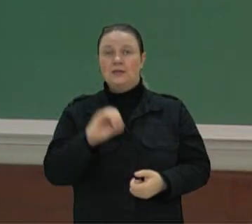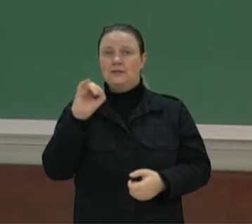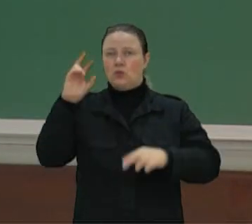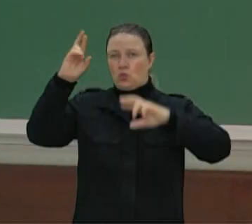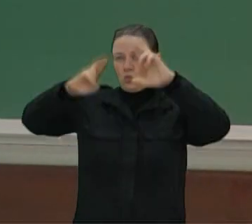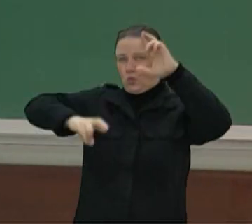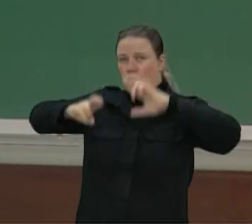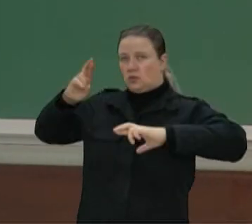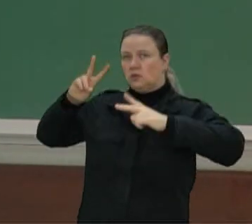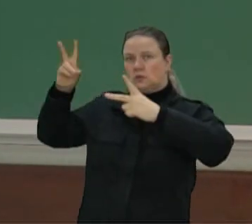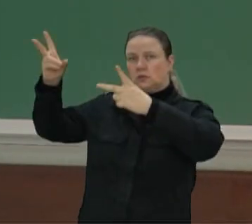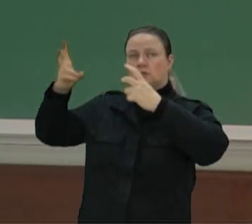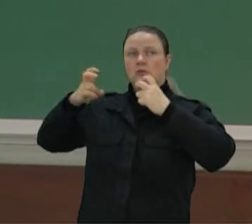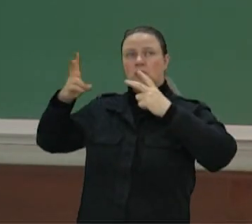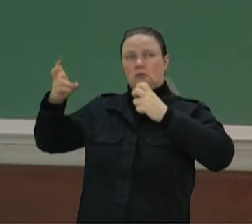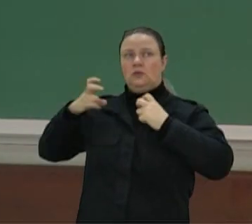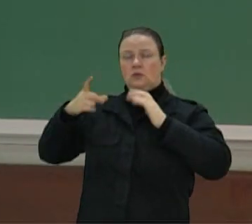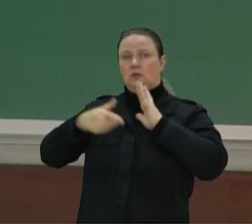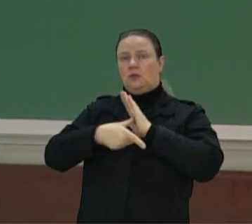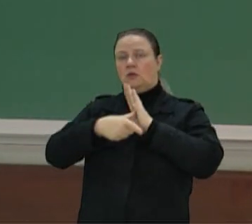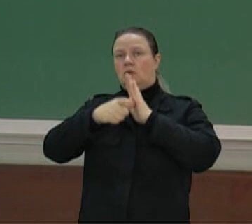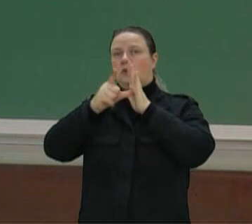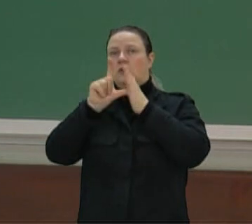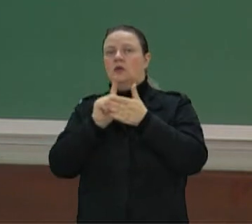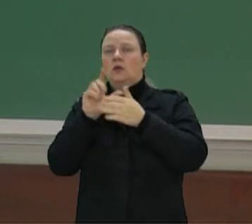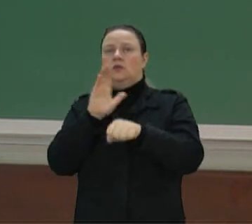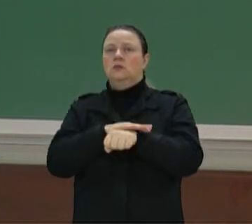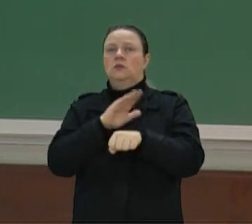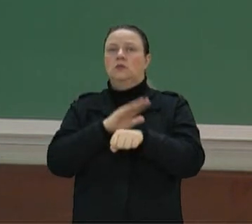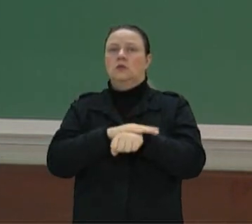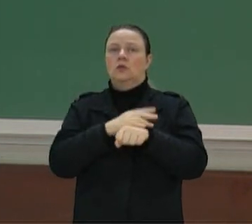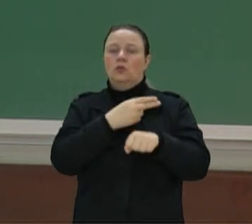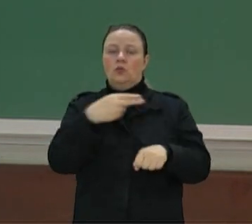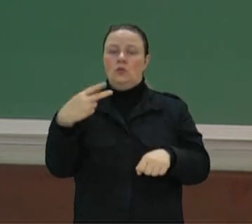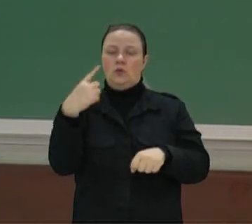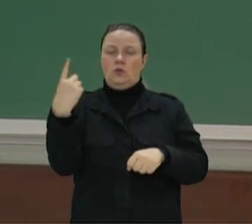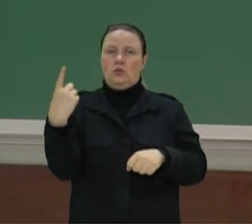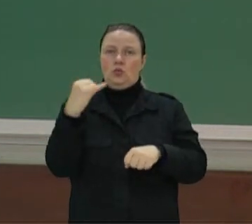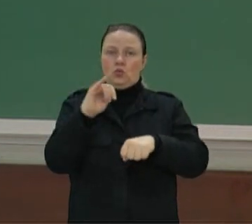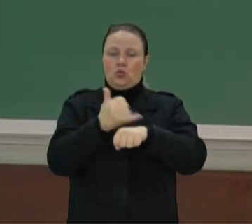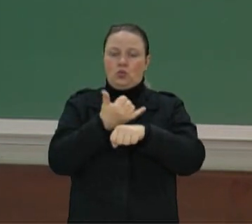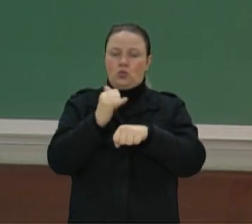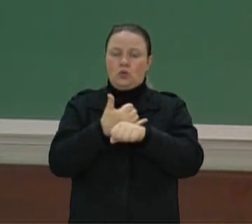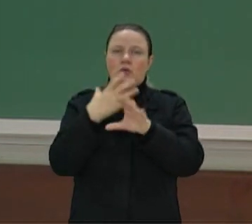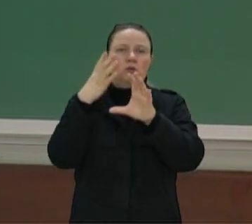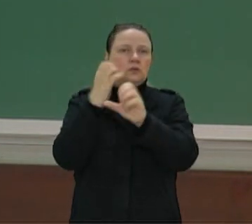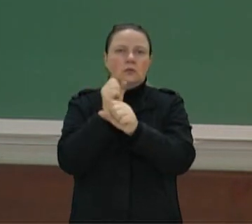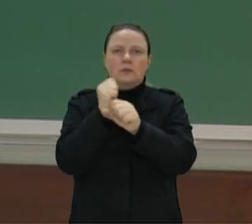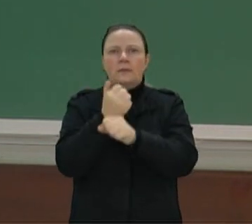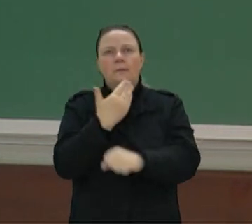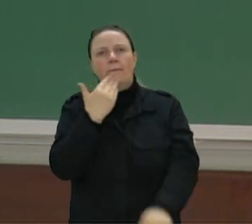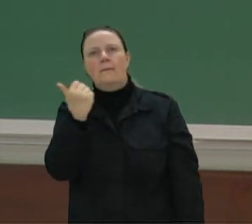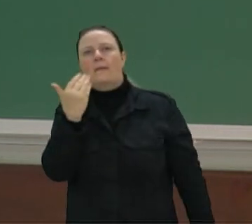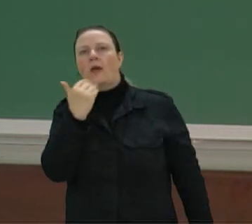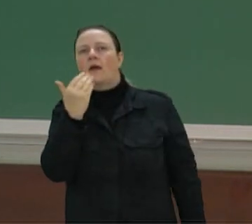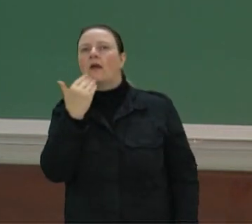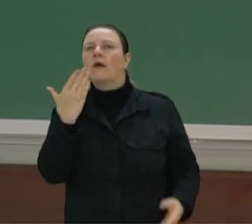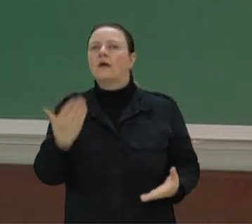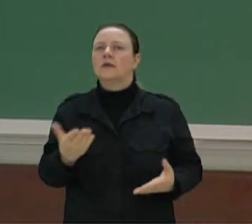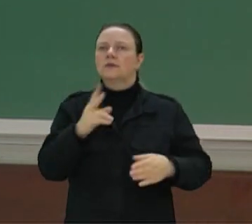análise, você vai perceber que antes desse tempo igual a 1, o juros simples é mais vantajoso você o